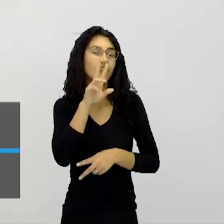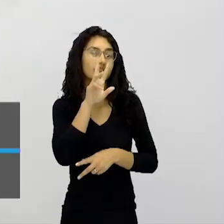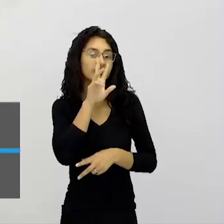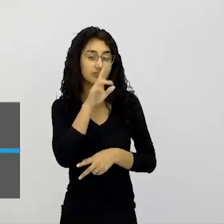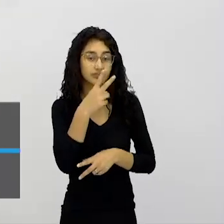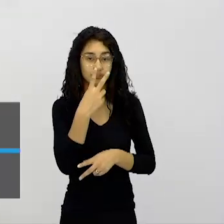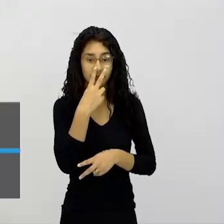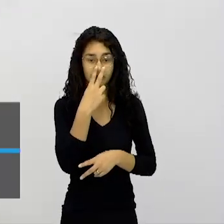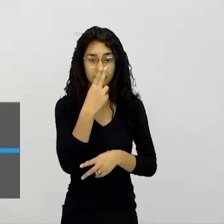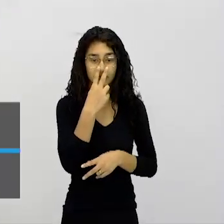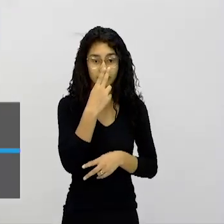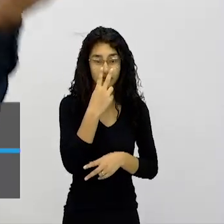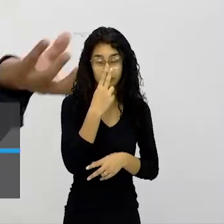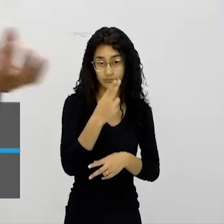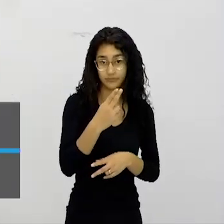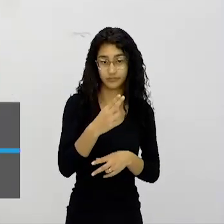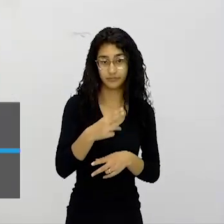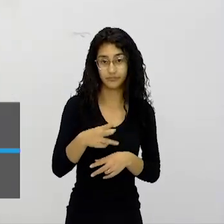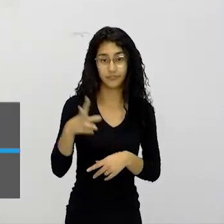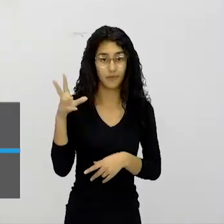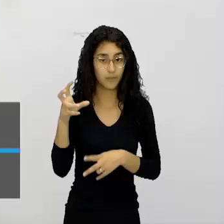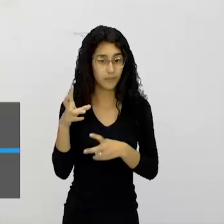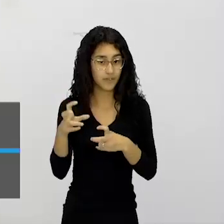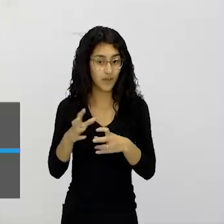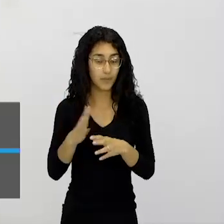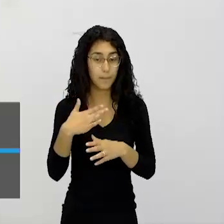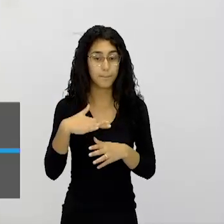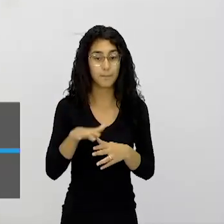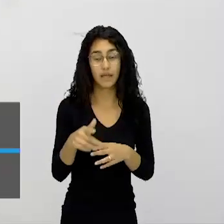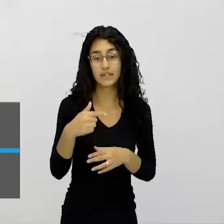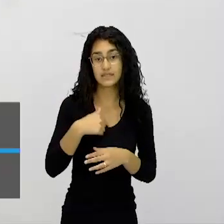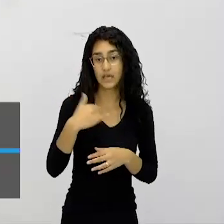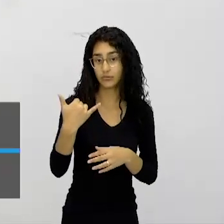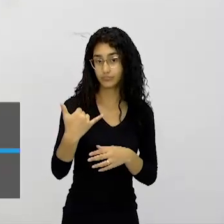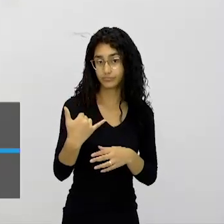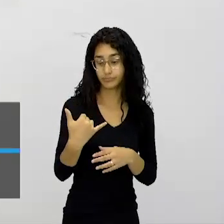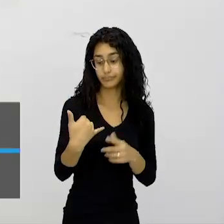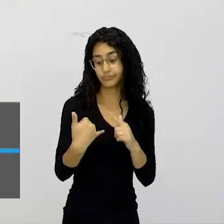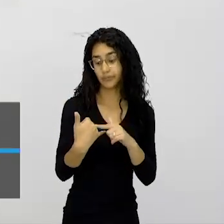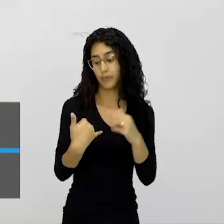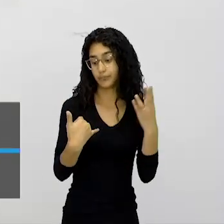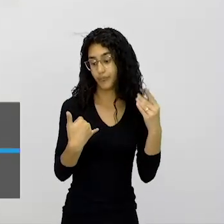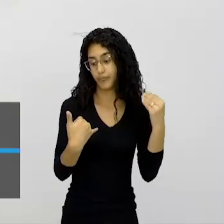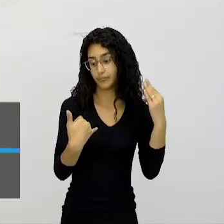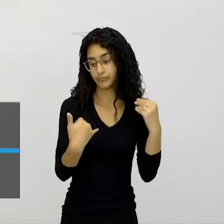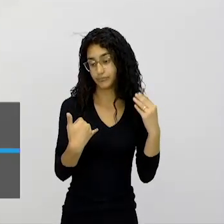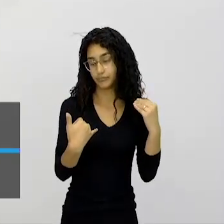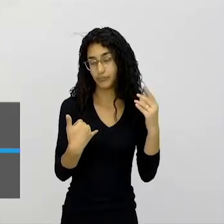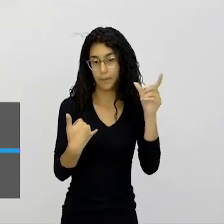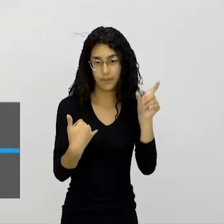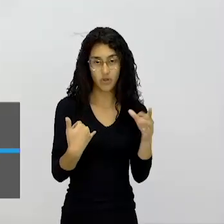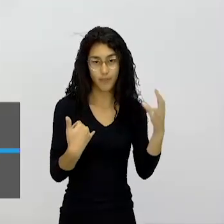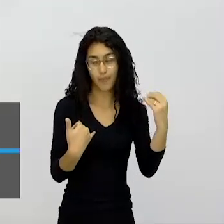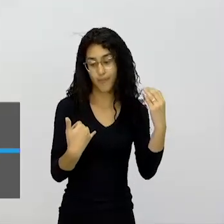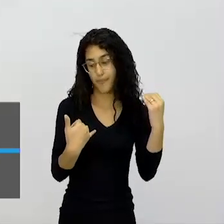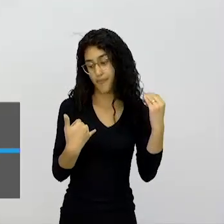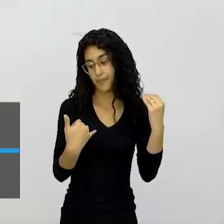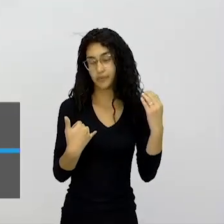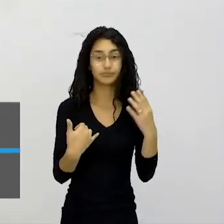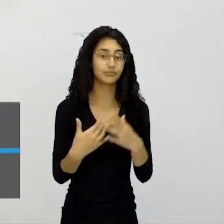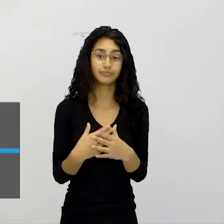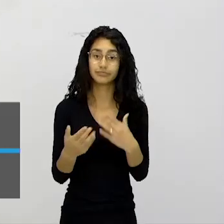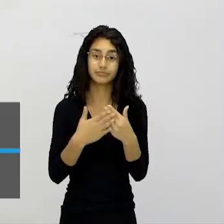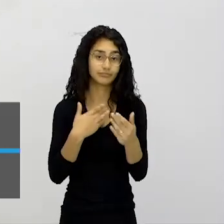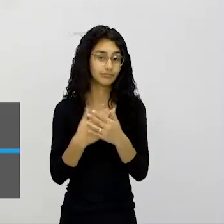me proponho a escutar o outro, prestando atenção nisso aqui, eu não estou escutando o outro. Então, eu acho